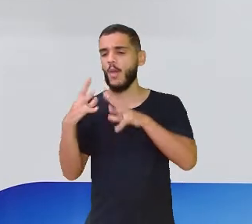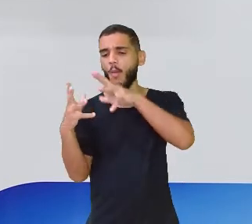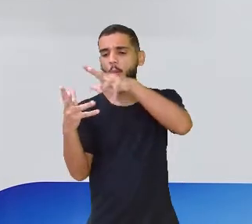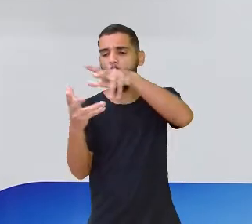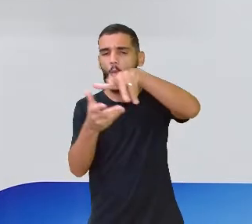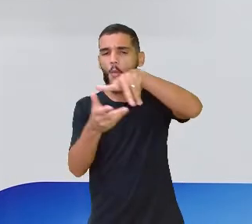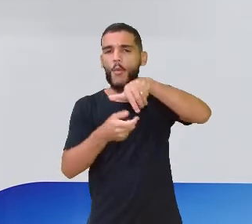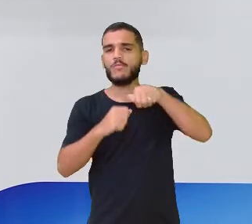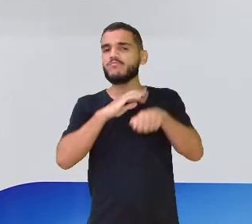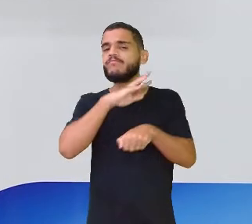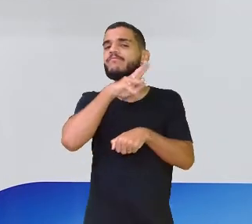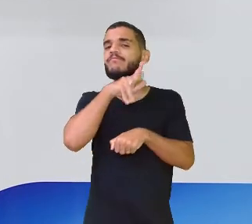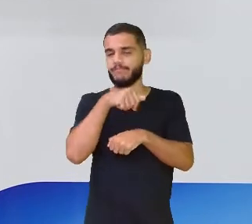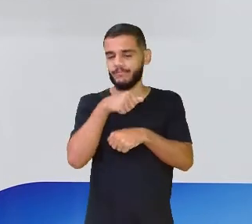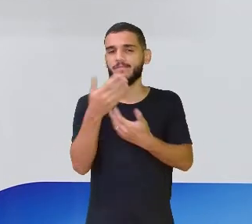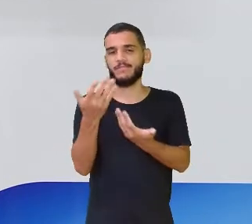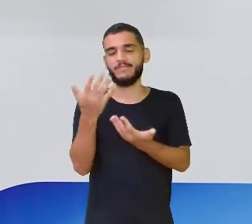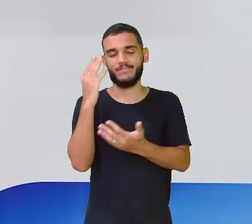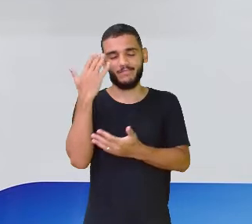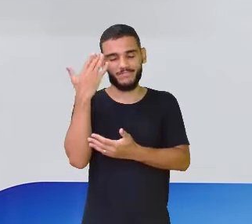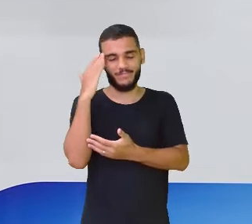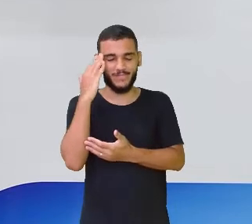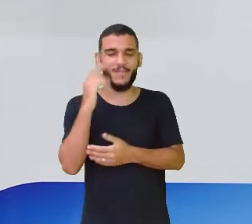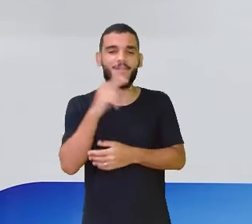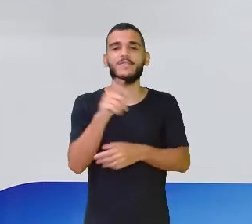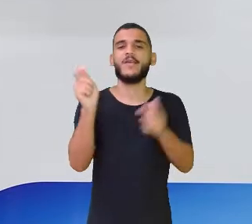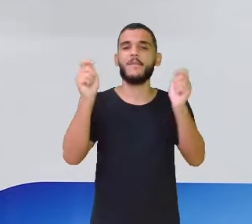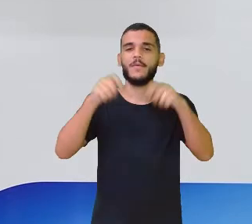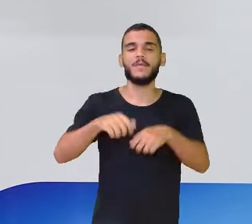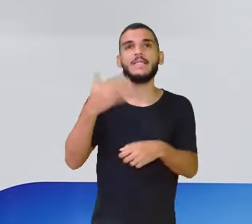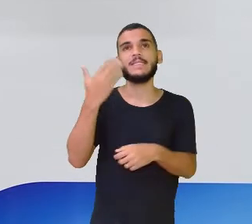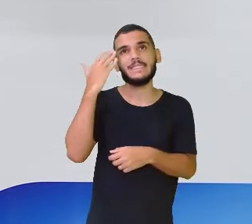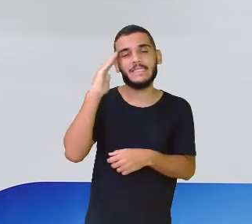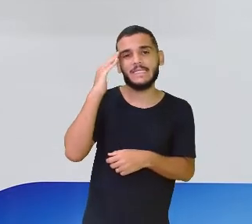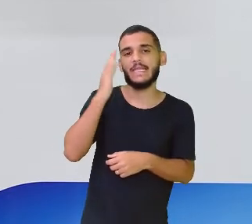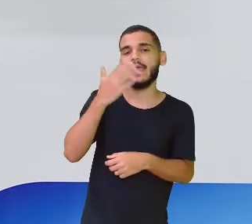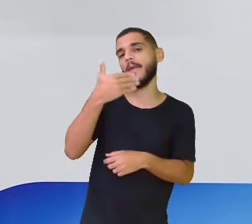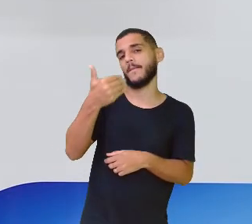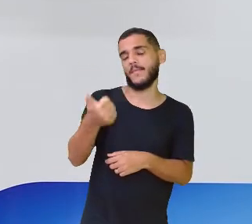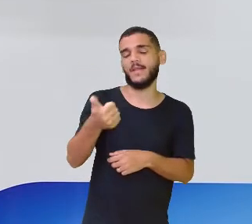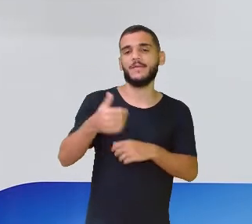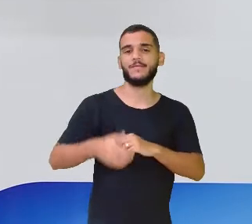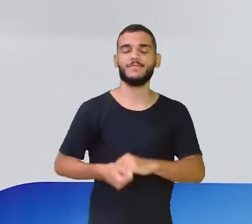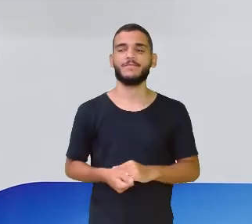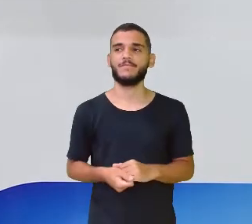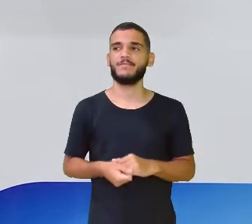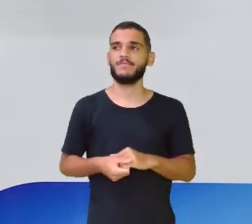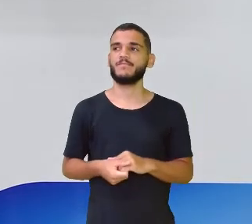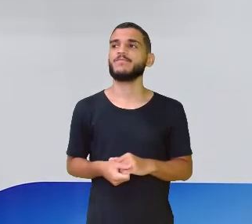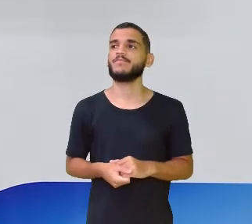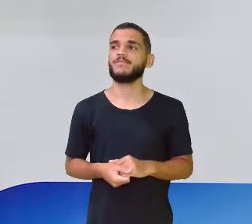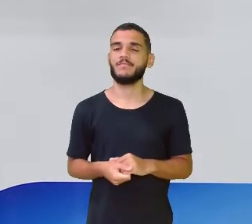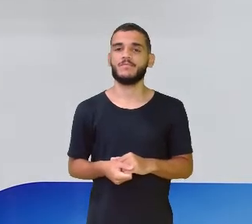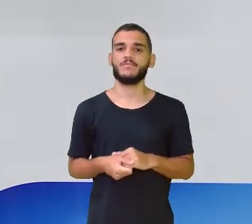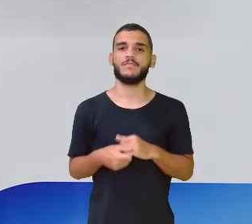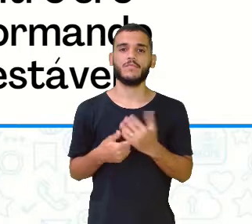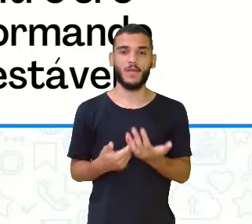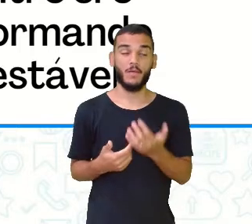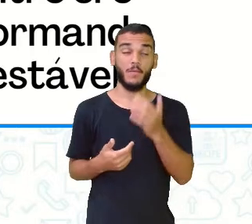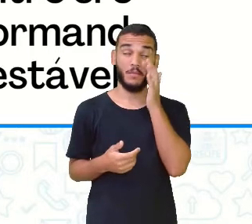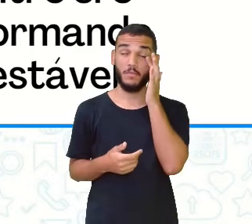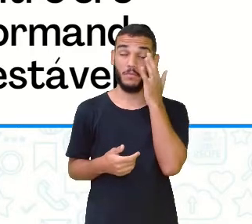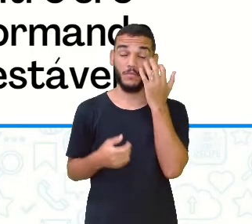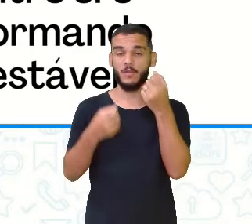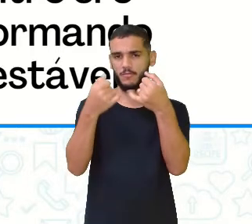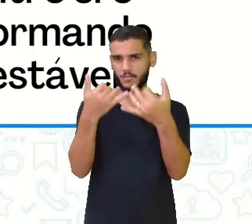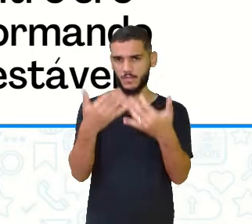no planeta onde é que eles aparecem, tá certo? Para vocês poderem entender um pouco mais sobre essa localização. E olha só, a gente está falando de animais, então a